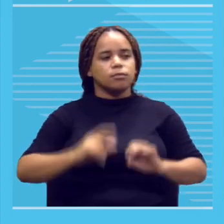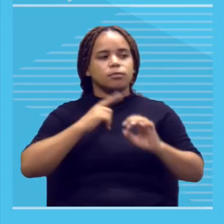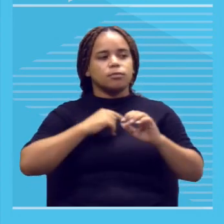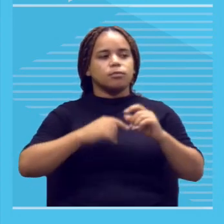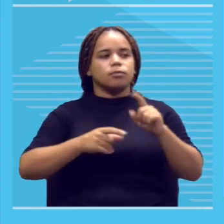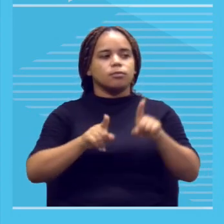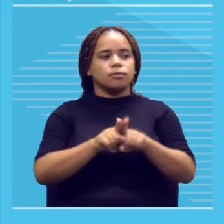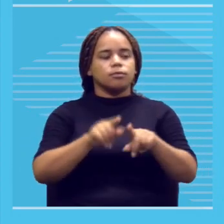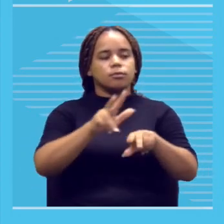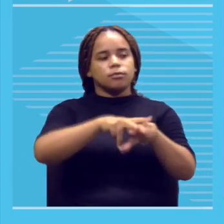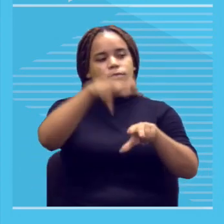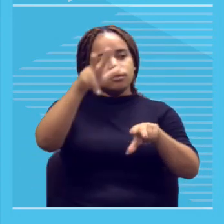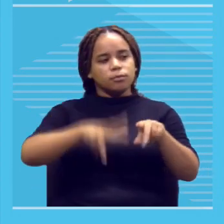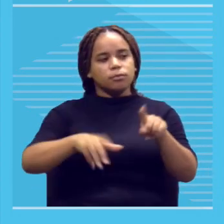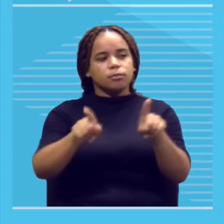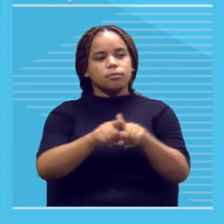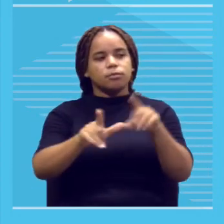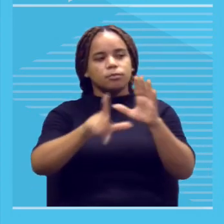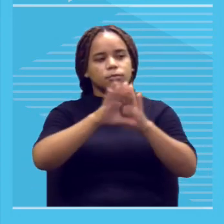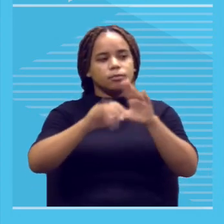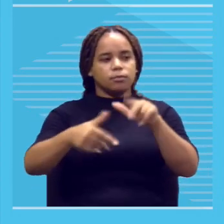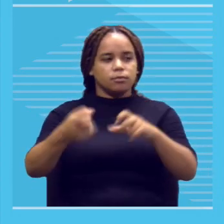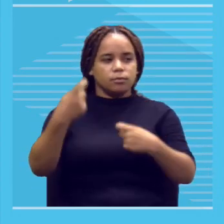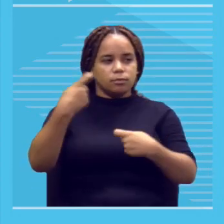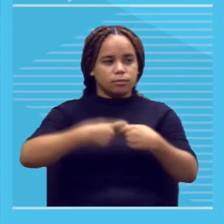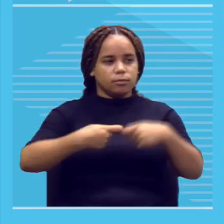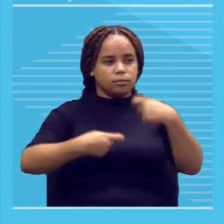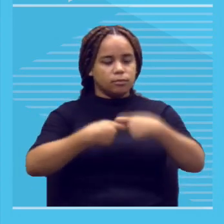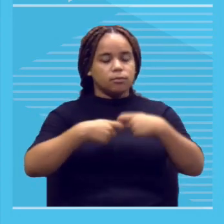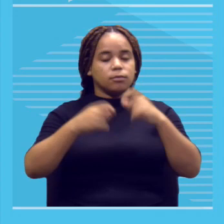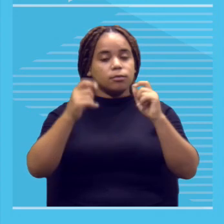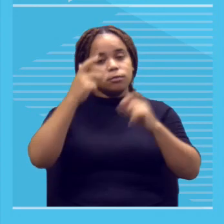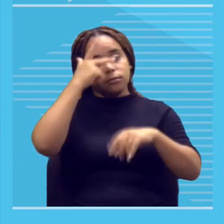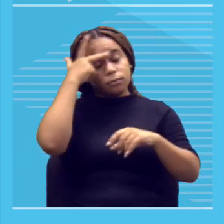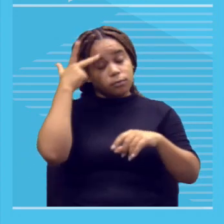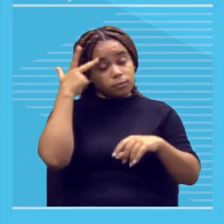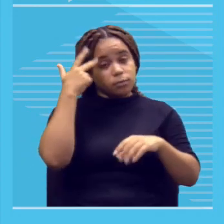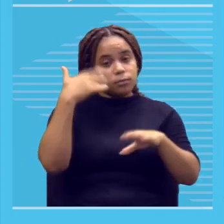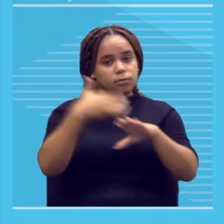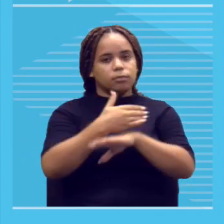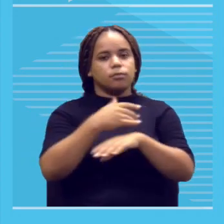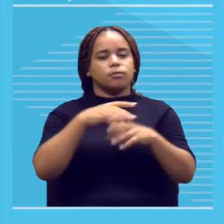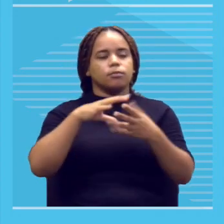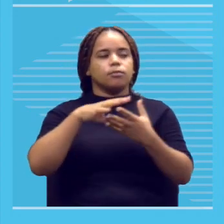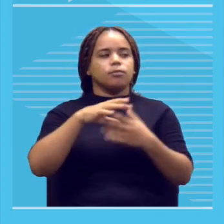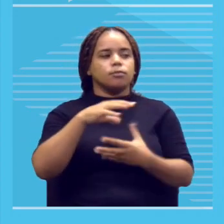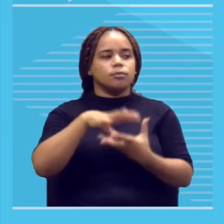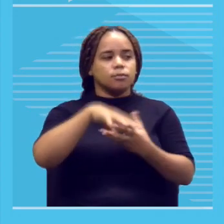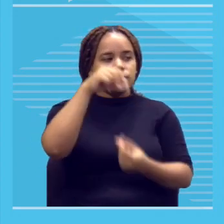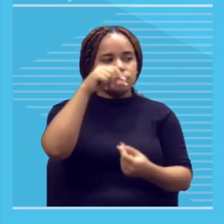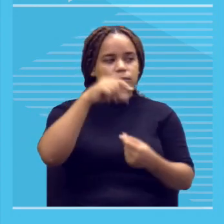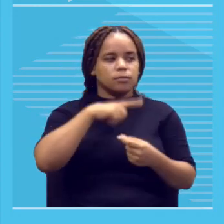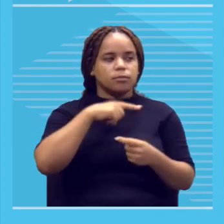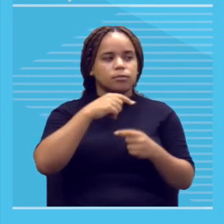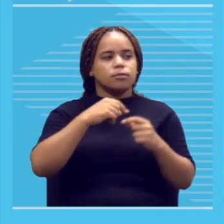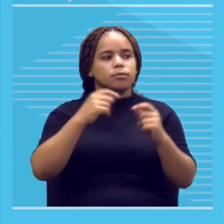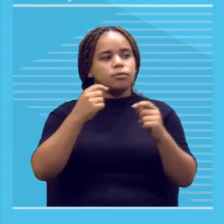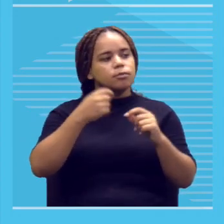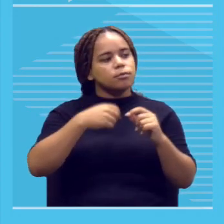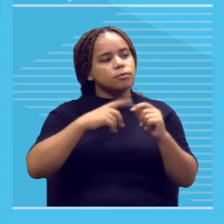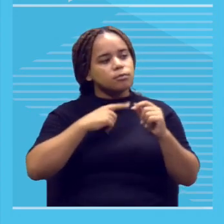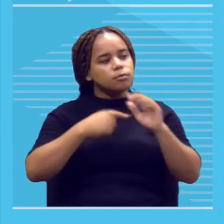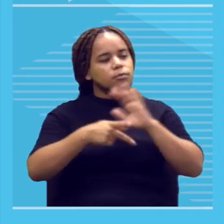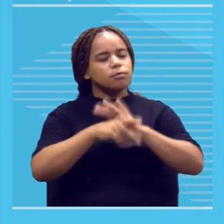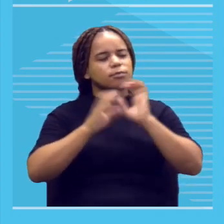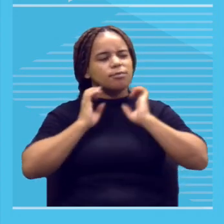reencarnação e na lei do Karma que gera no espírito um que o impulsiona agir com